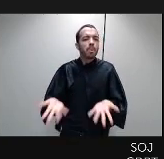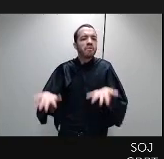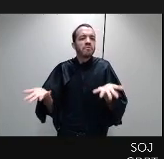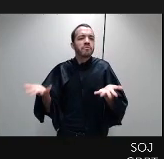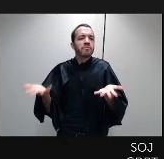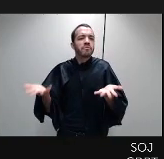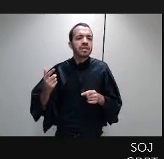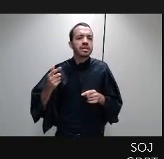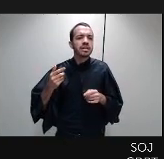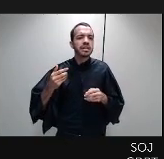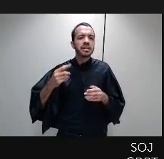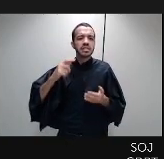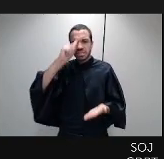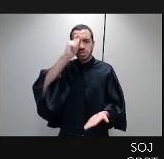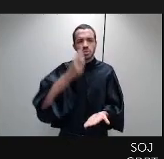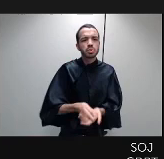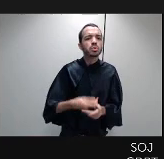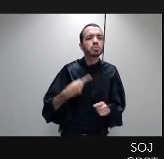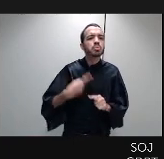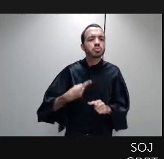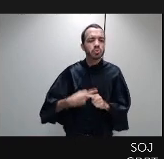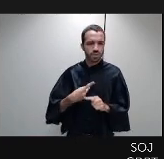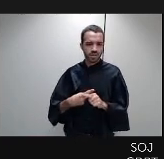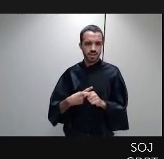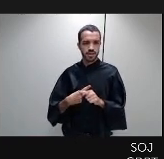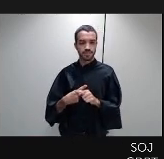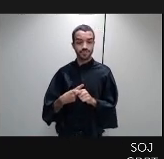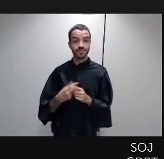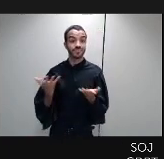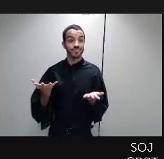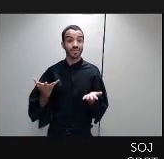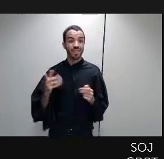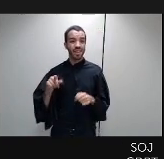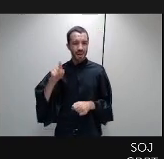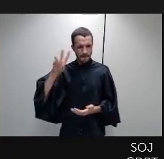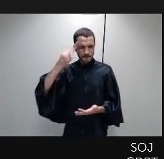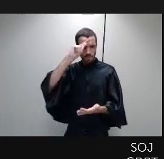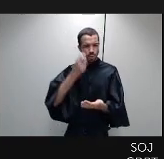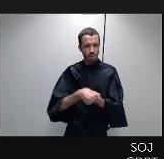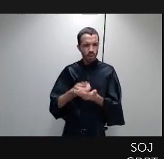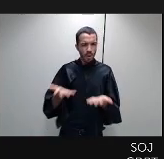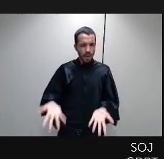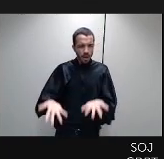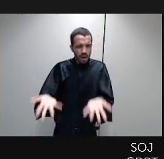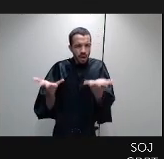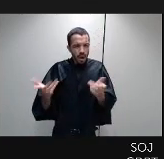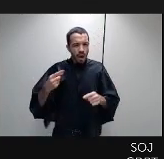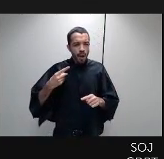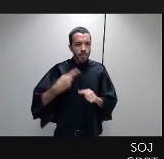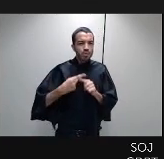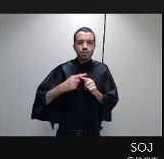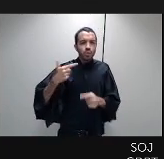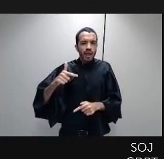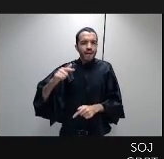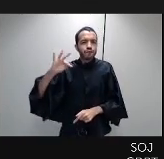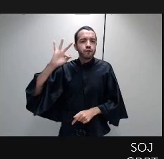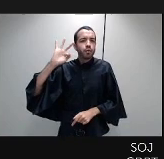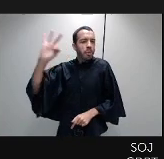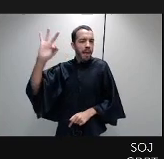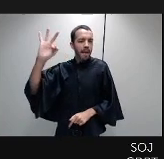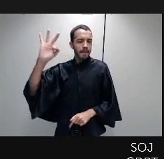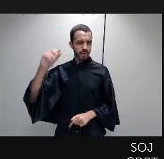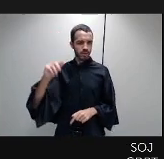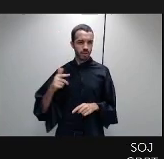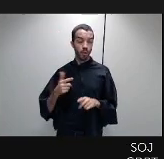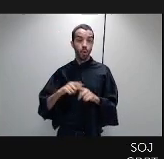e aqui o móveis a pessoa mas não pede o que ela tem de fundamental que de objetivo